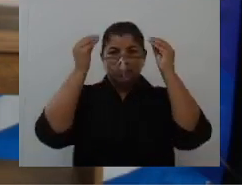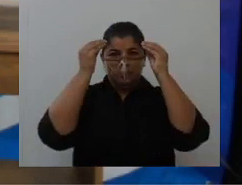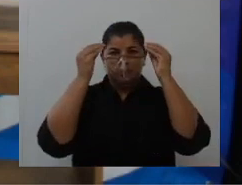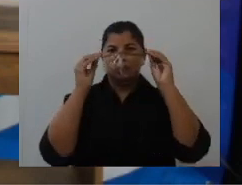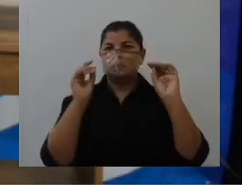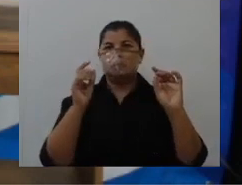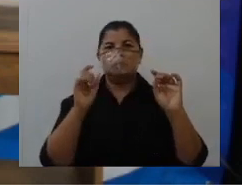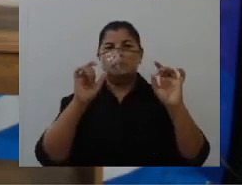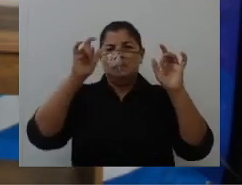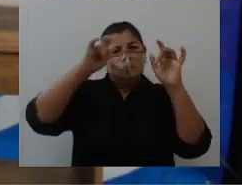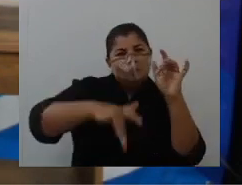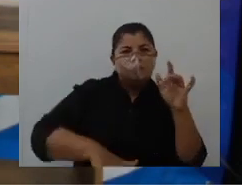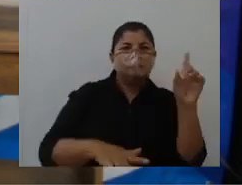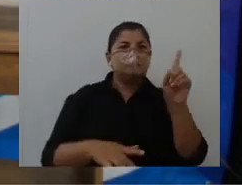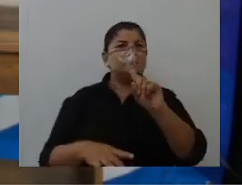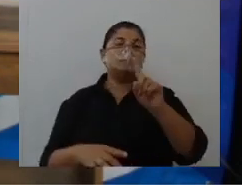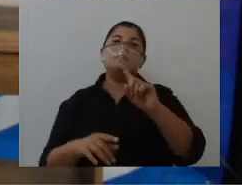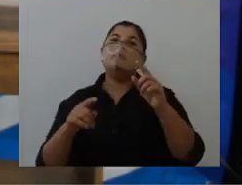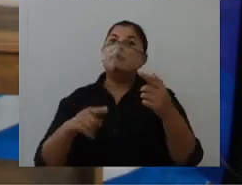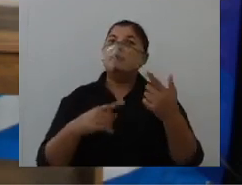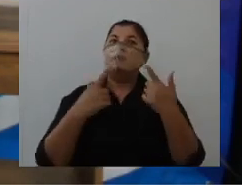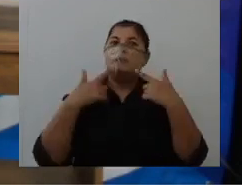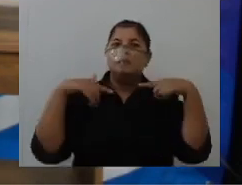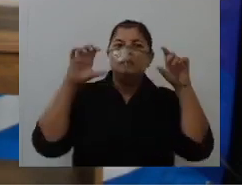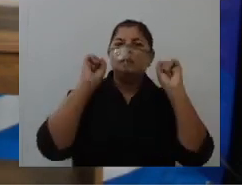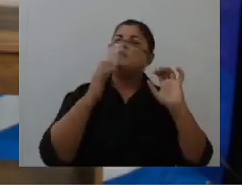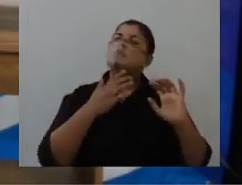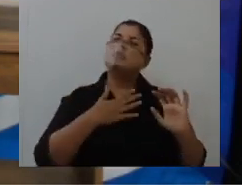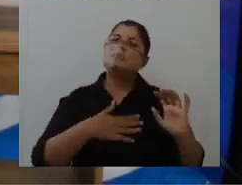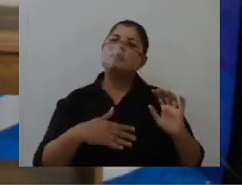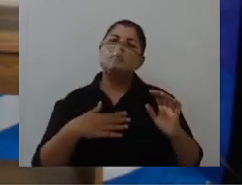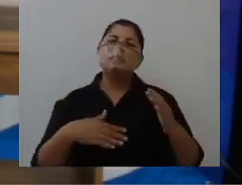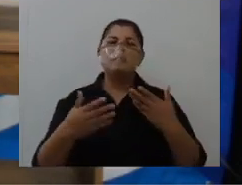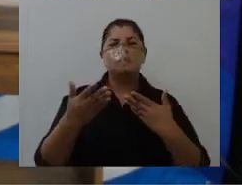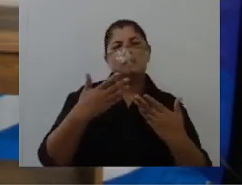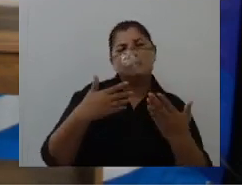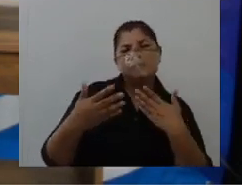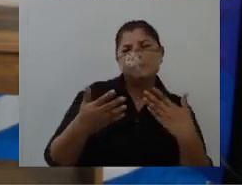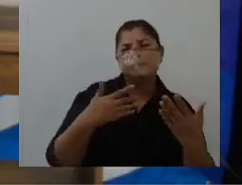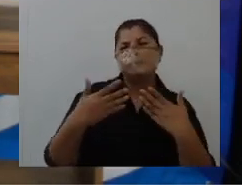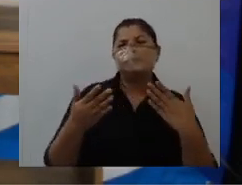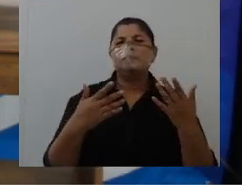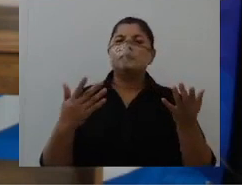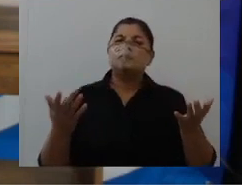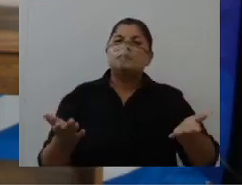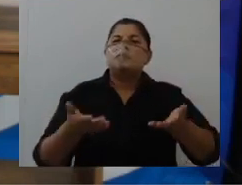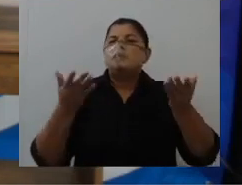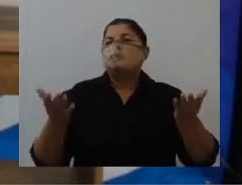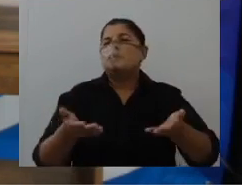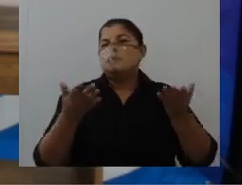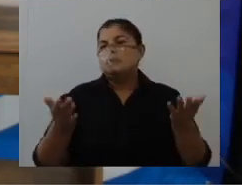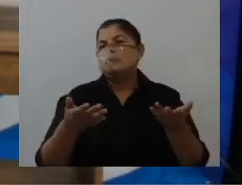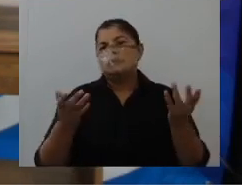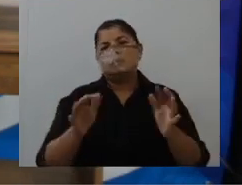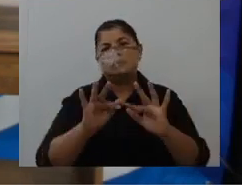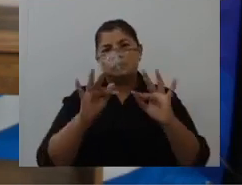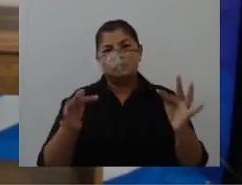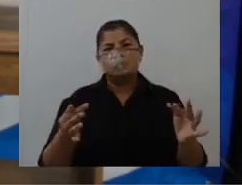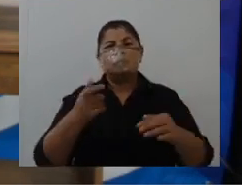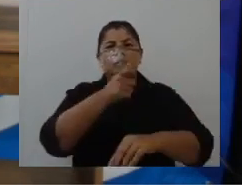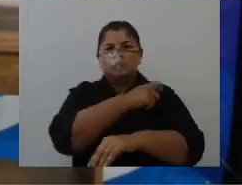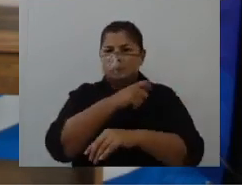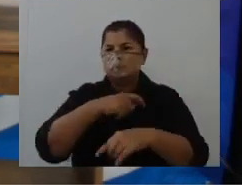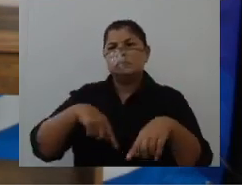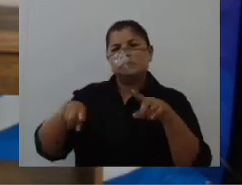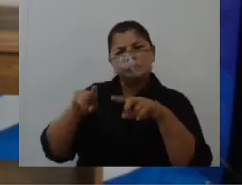estou dizendo nesse sentido, mas é uma linguagem que é mais tranquila, né? Uma linguagem mais solta, para que os alunos possam entender melhor,